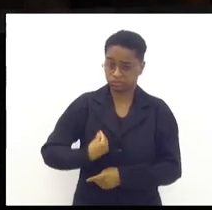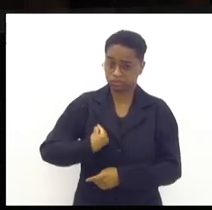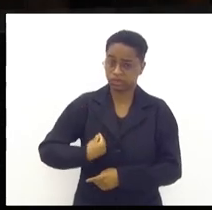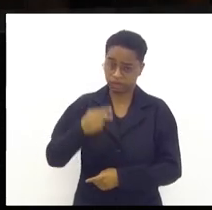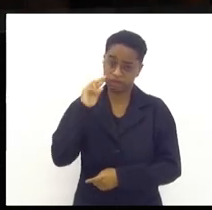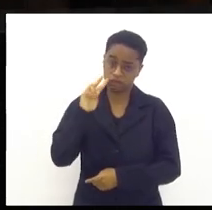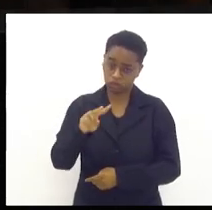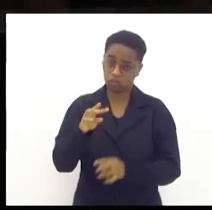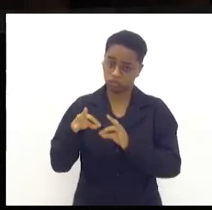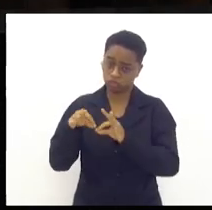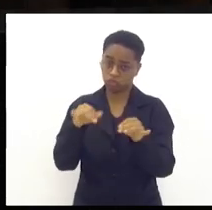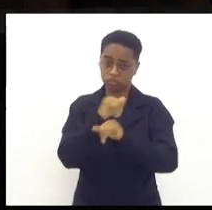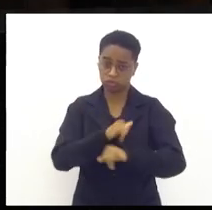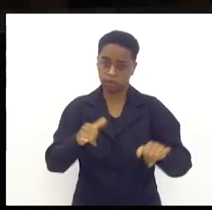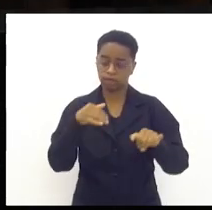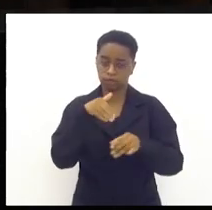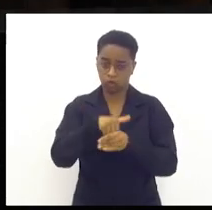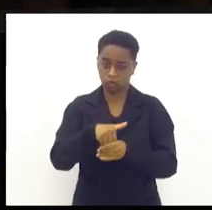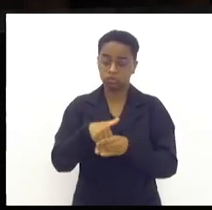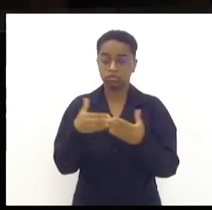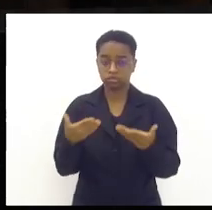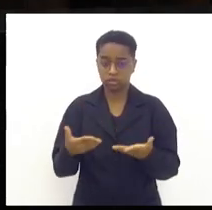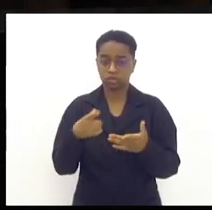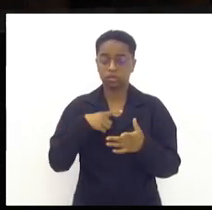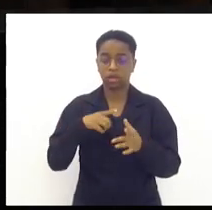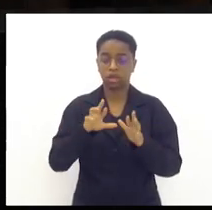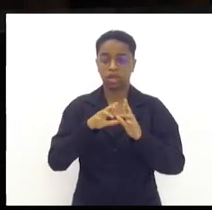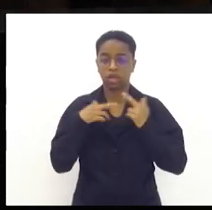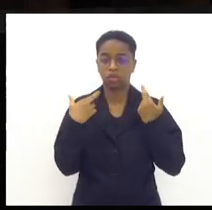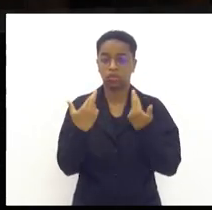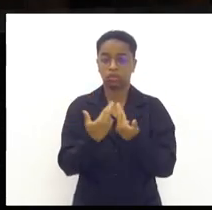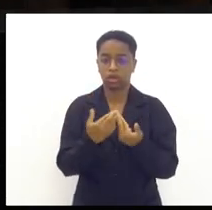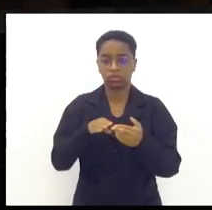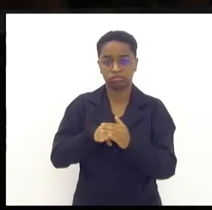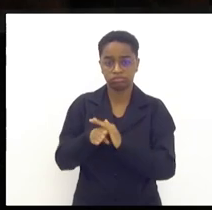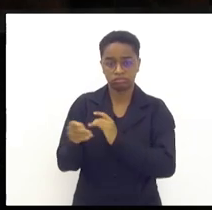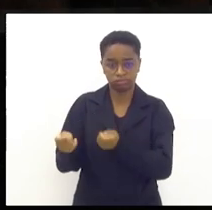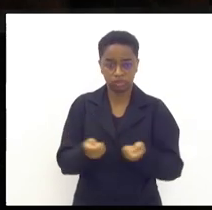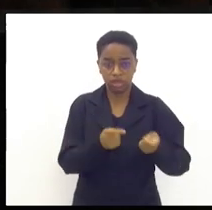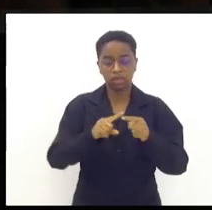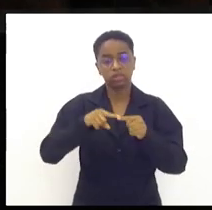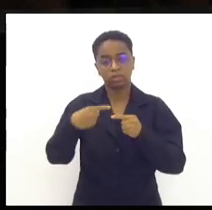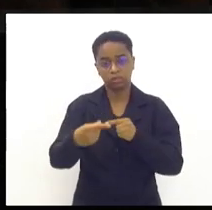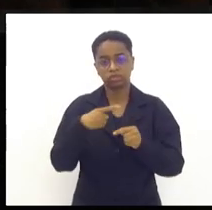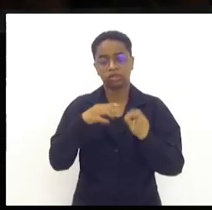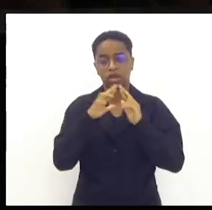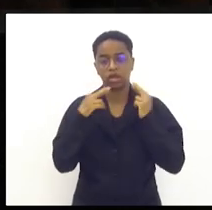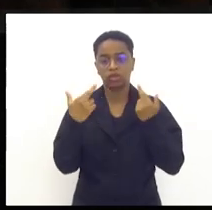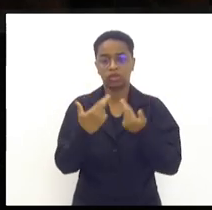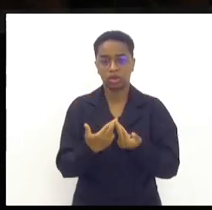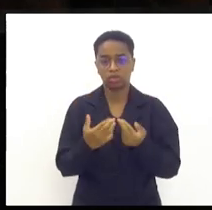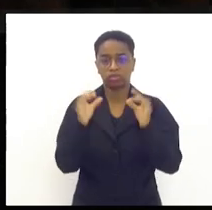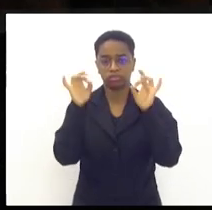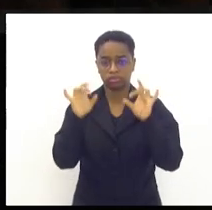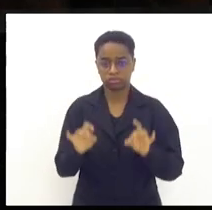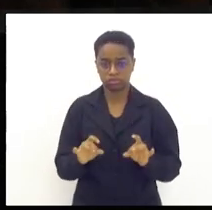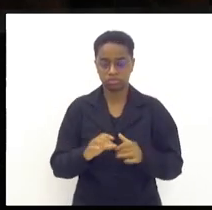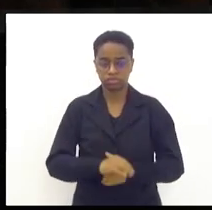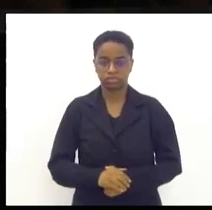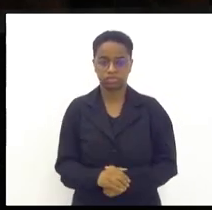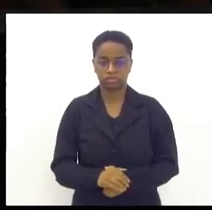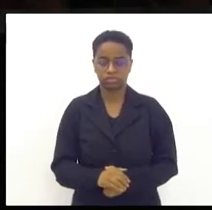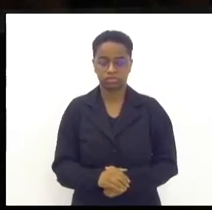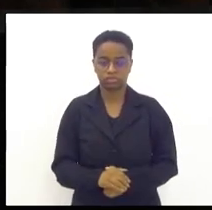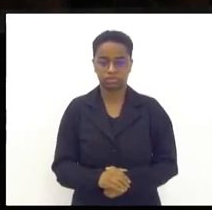declarou seu voto. Uma sessão ordinária e depois uma sessão extraordinária. Mas